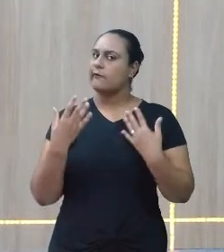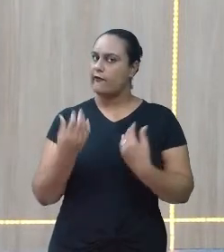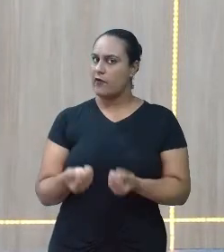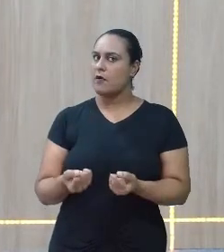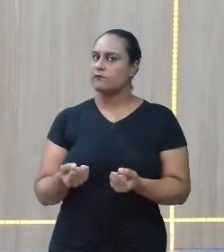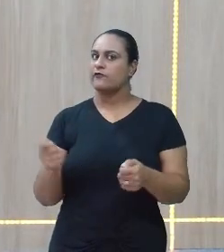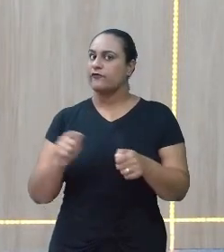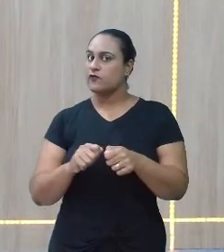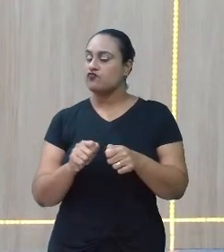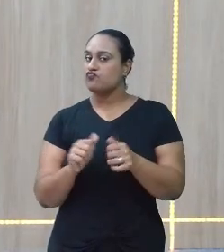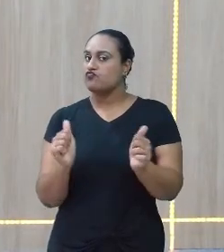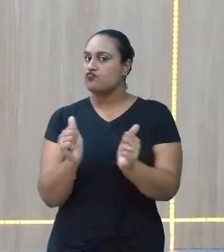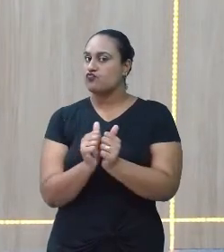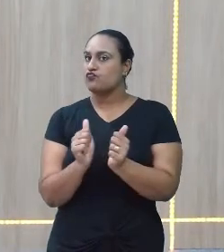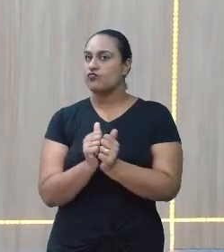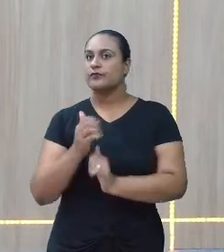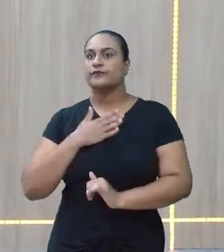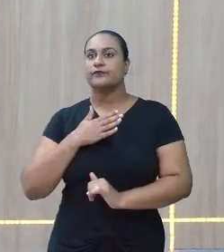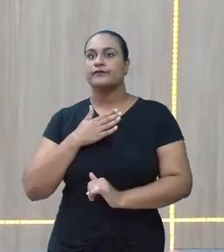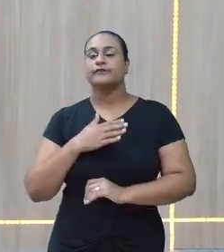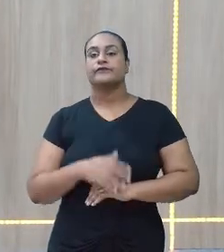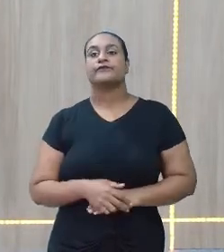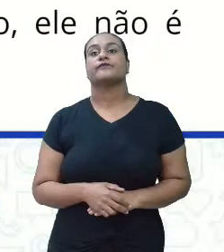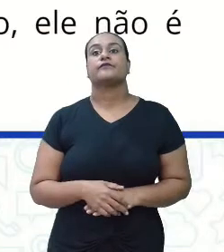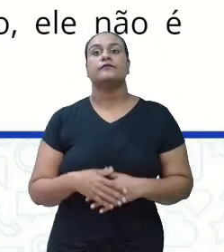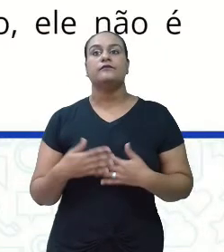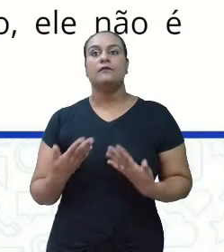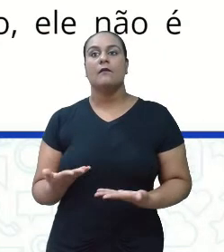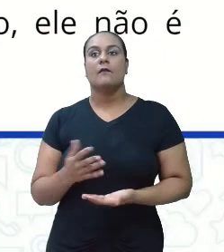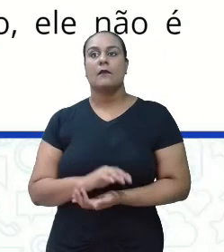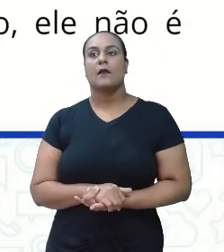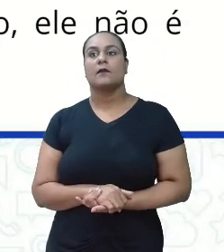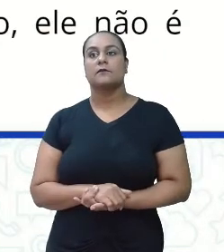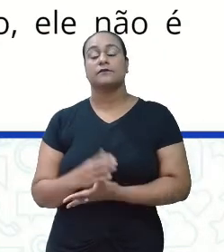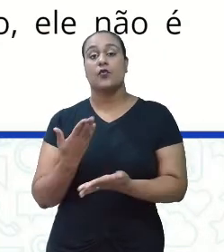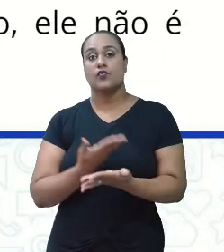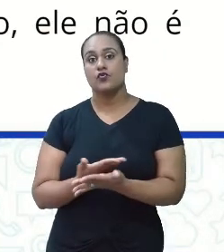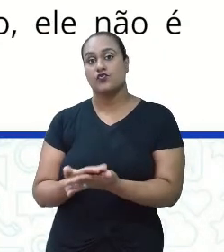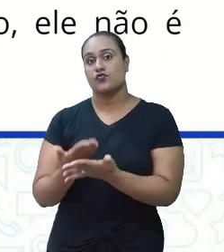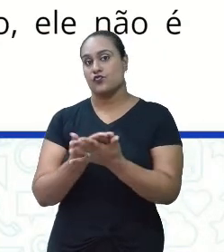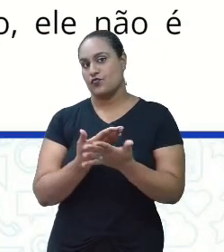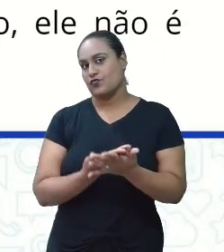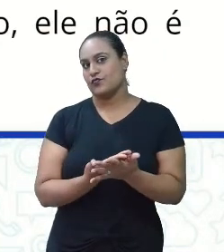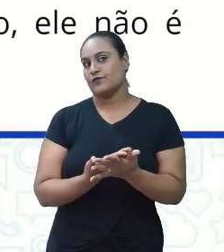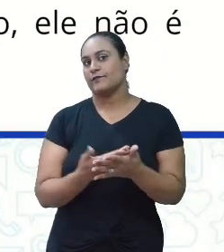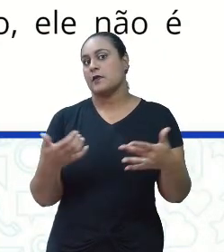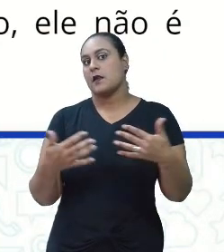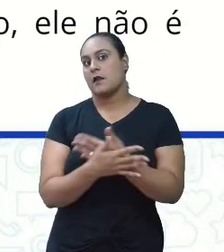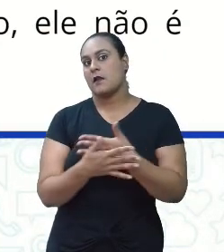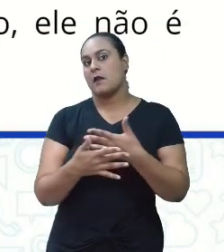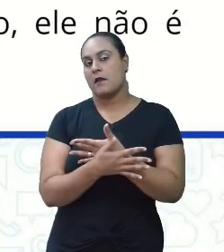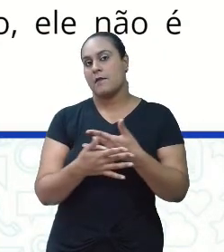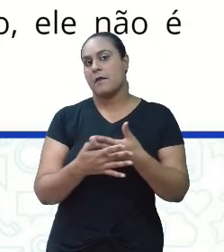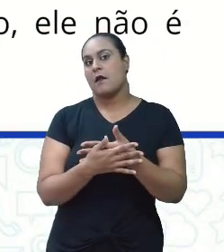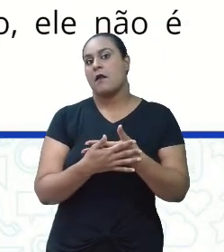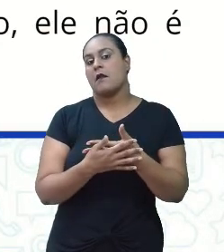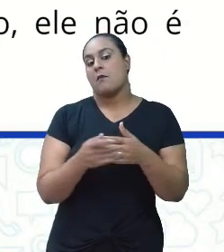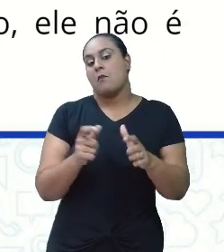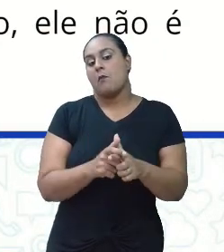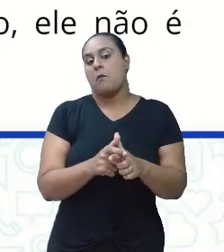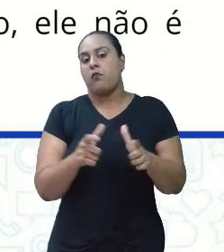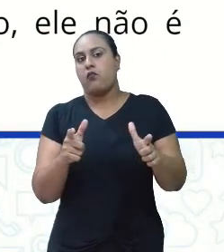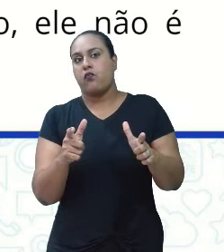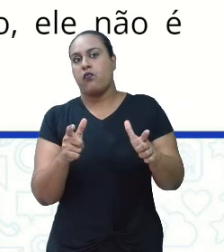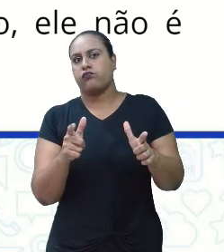junto comigo. Olha só, vamos ver a questão. Olha só, 2 estudos sobre a urbanização